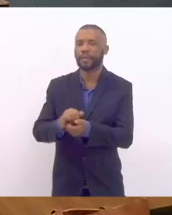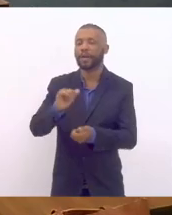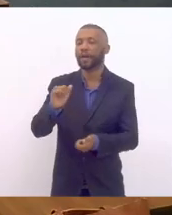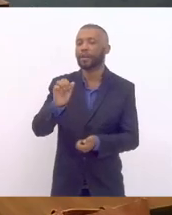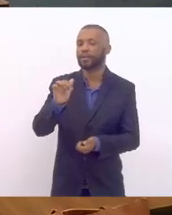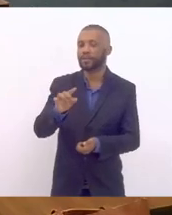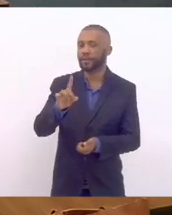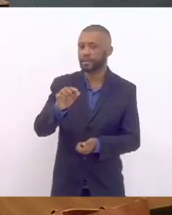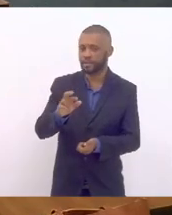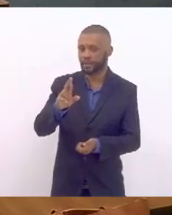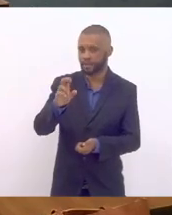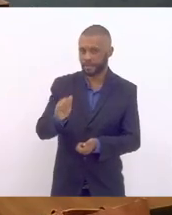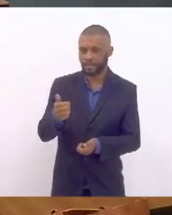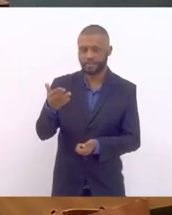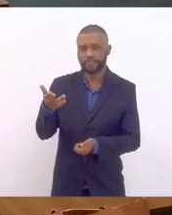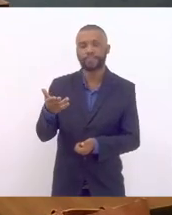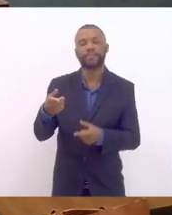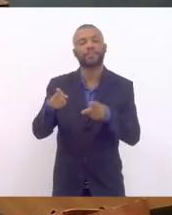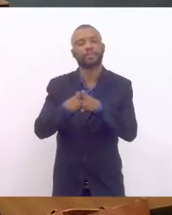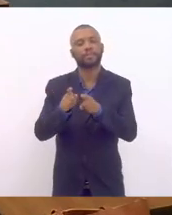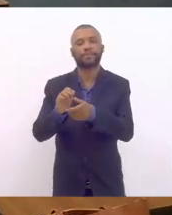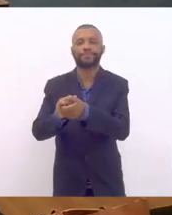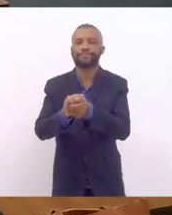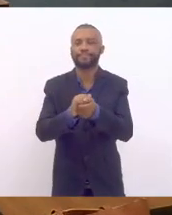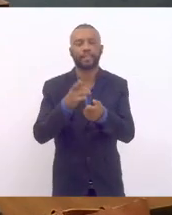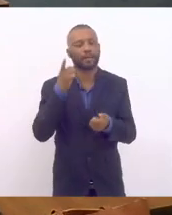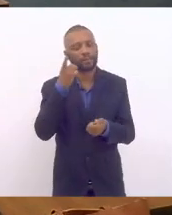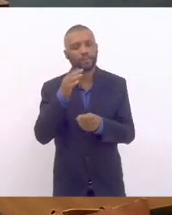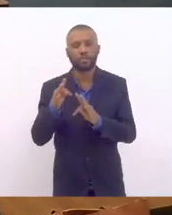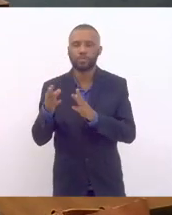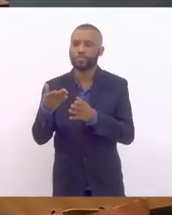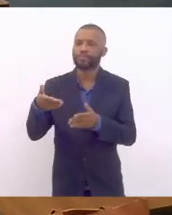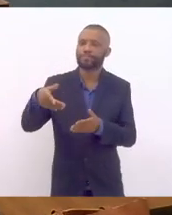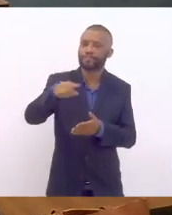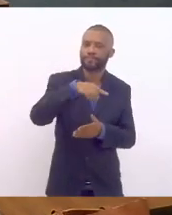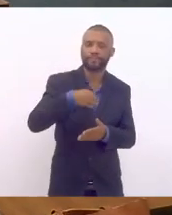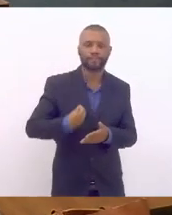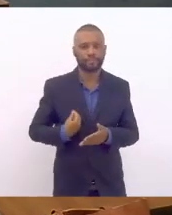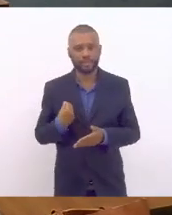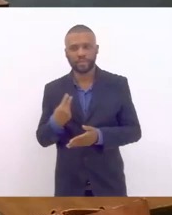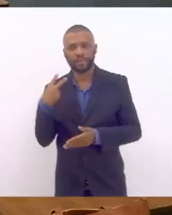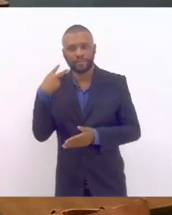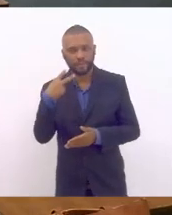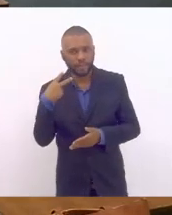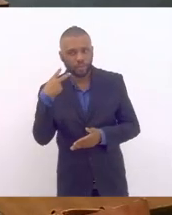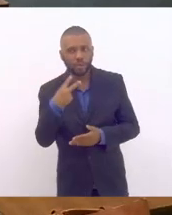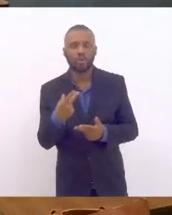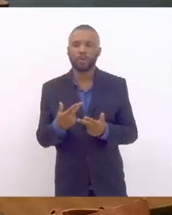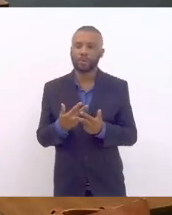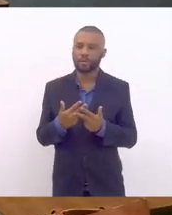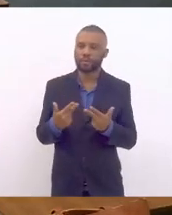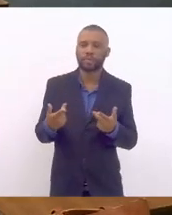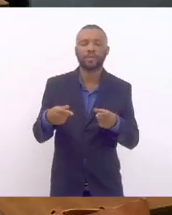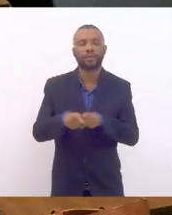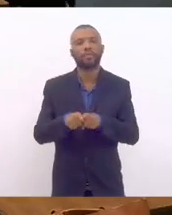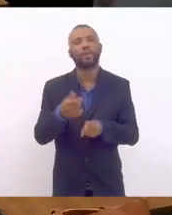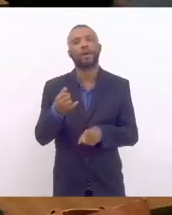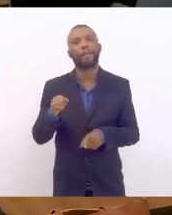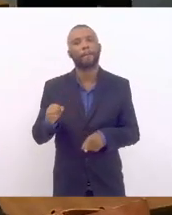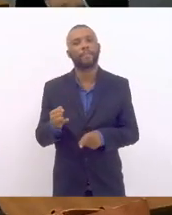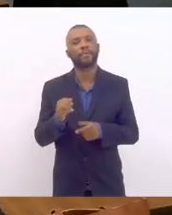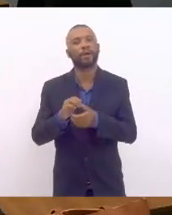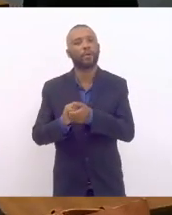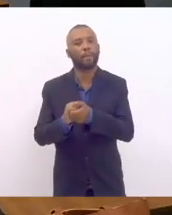Jandira feghali a quem comprimento todos os deputados e deputadas presentes vereadores é comprimento aqui